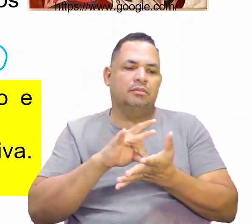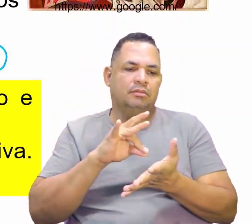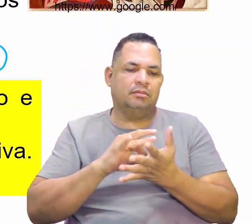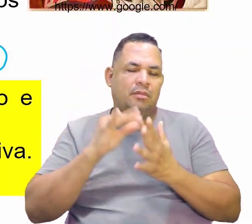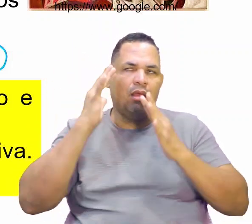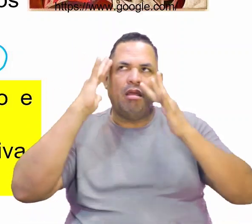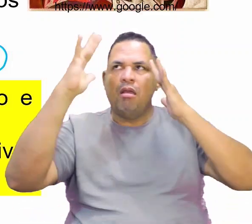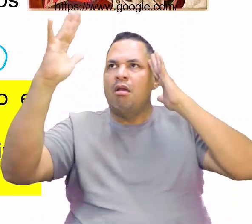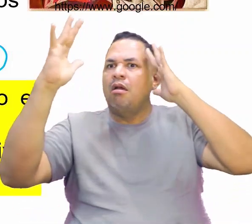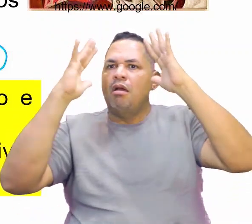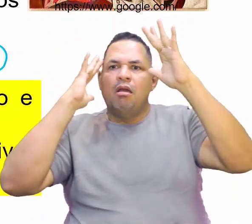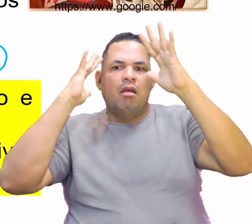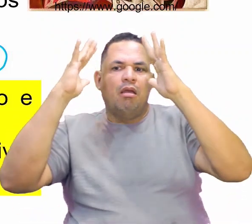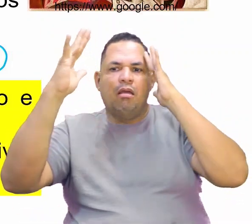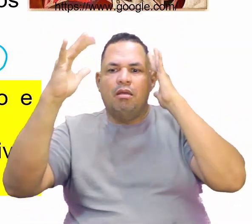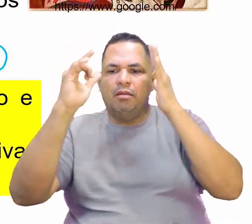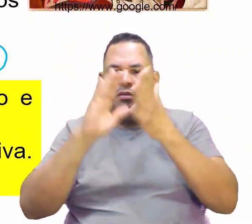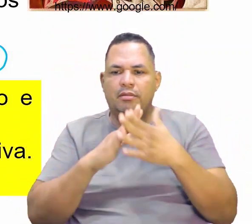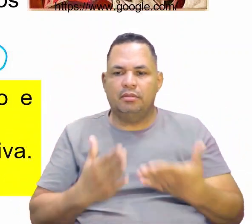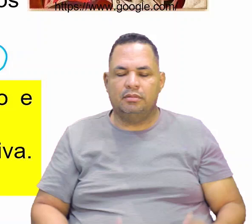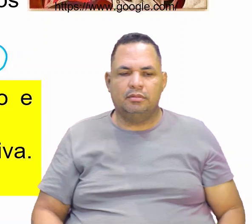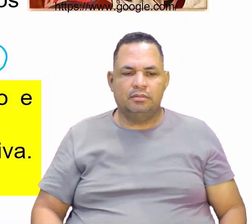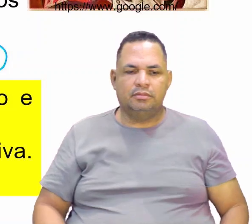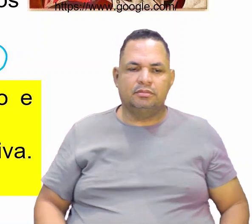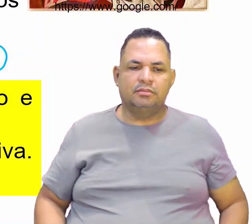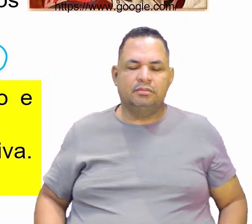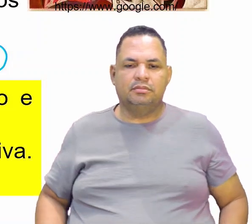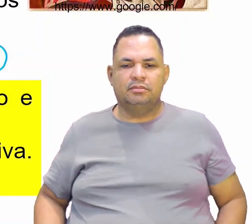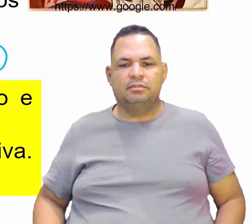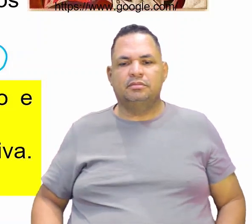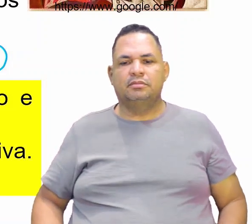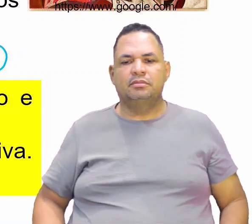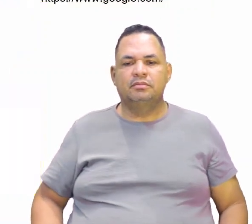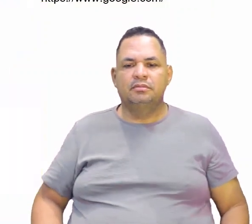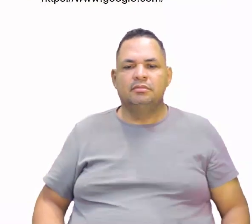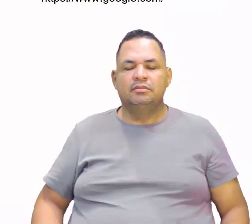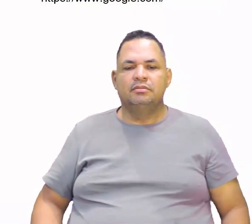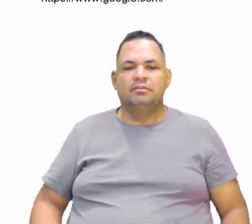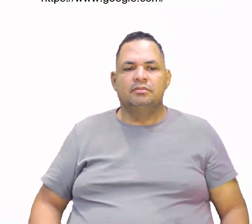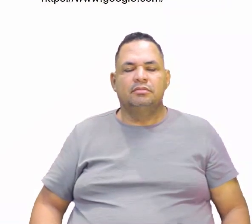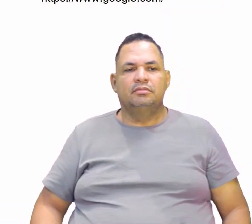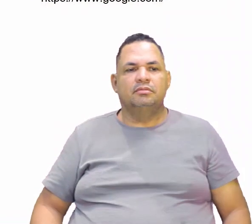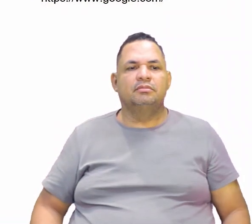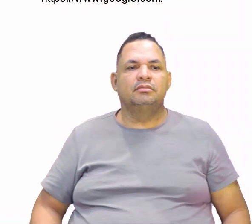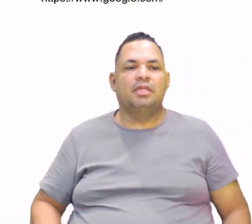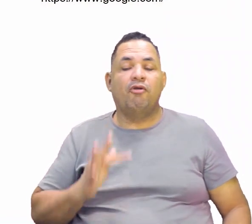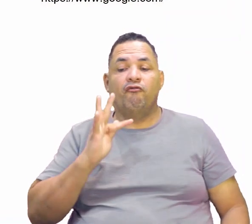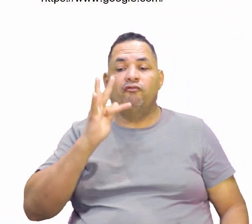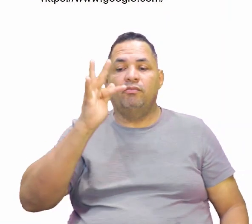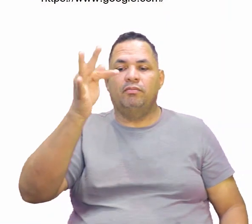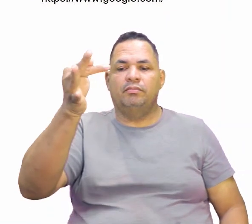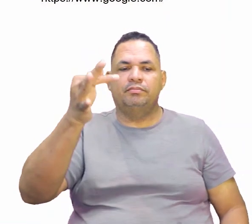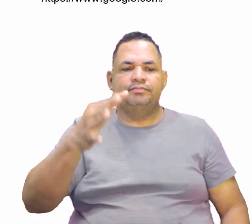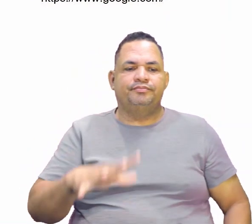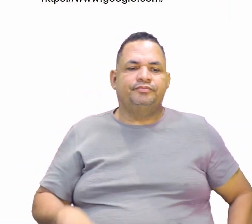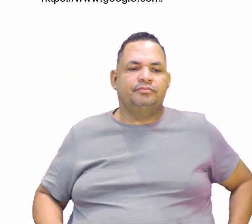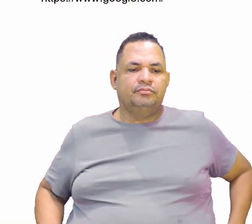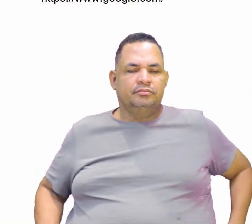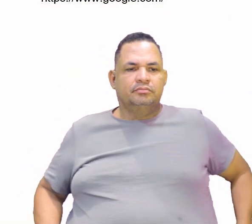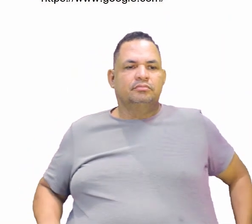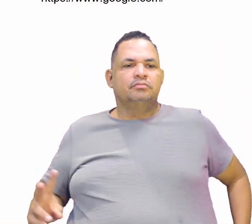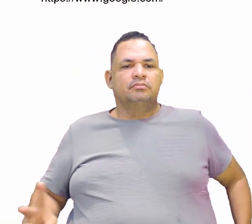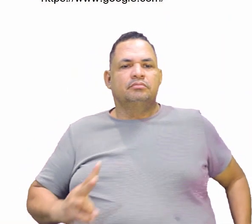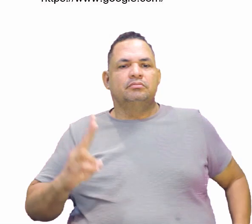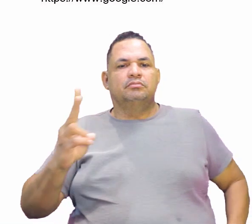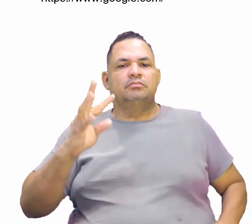mesmo. a imaginação, o inconsciente. E bem criativa mesmo. E o futurismo, né, que